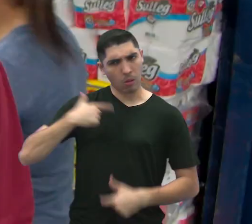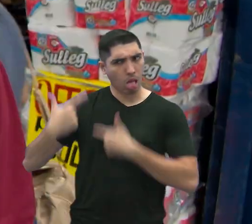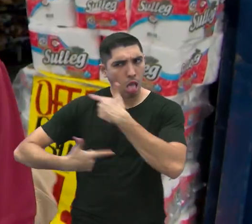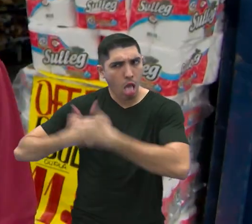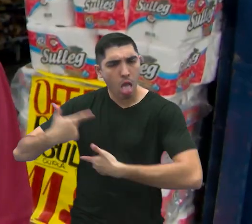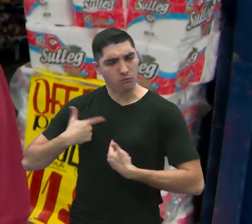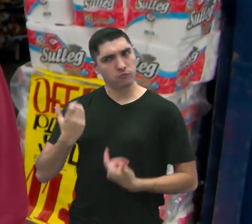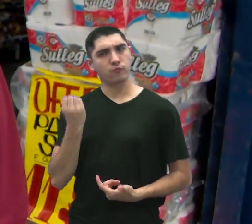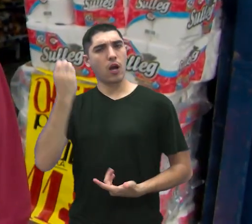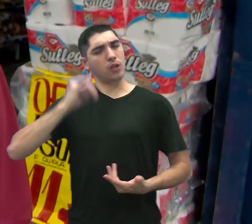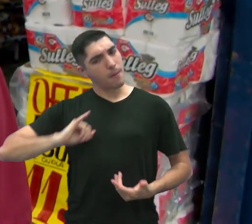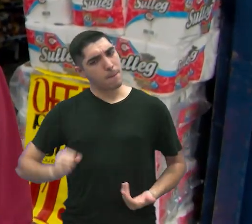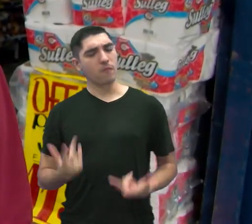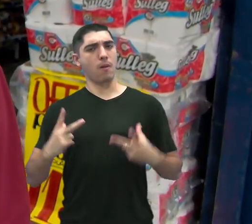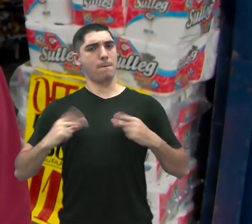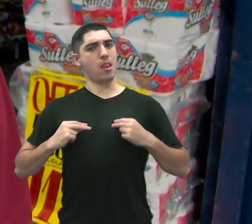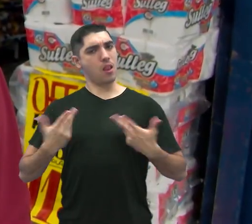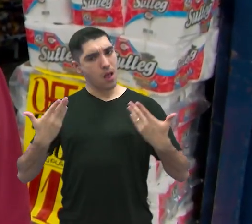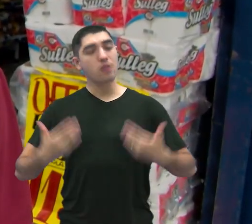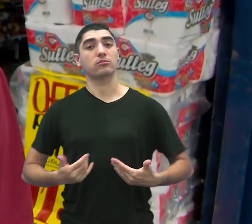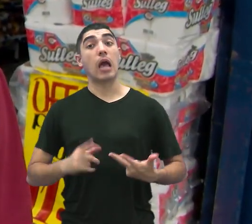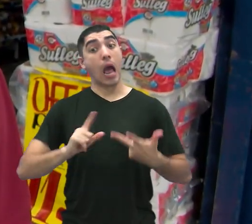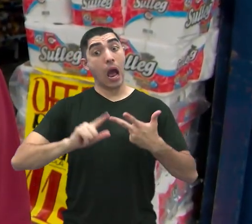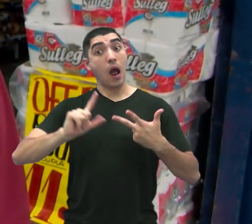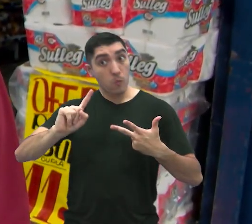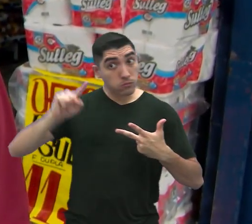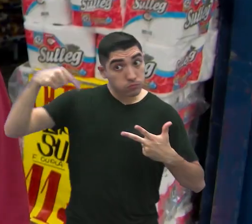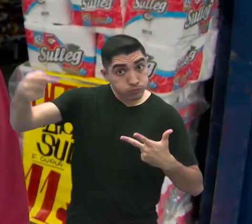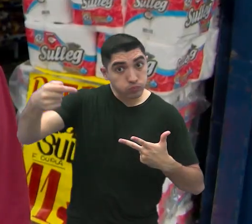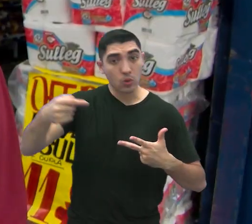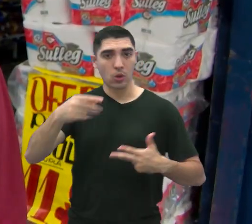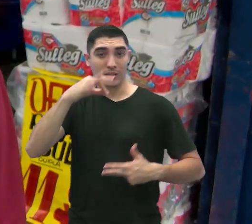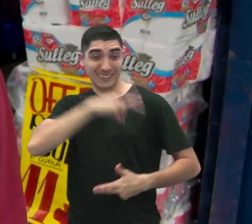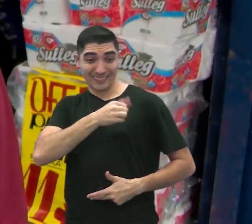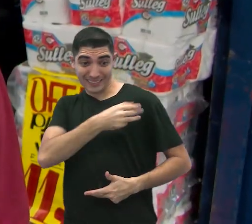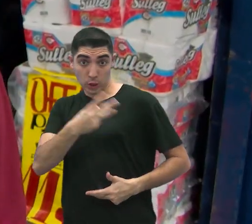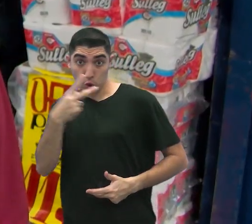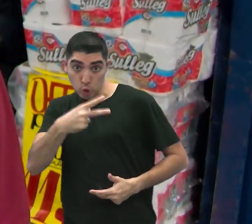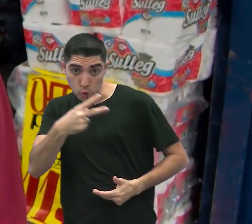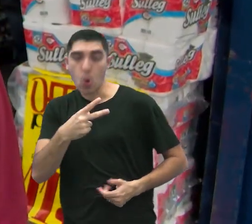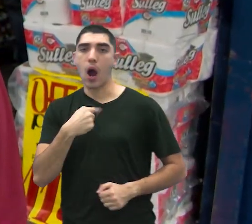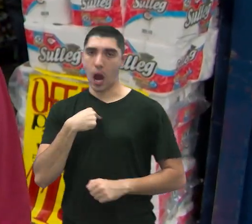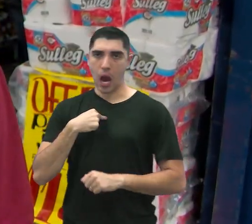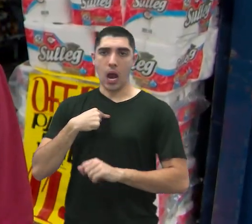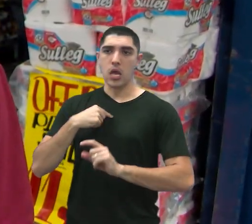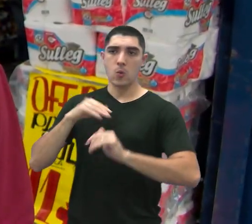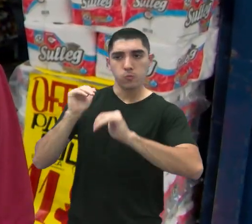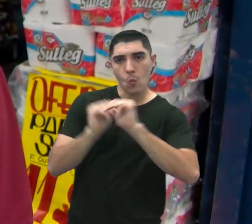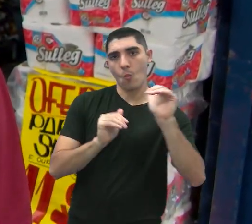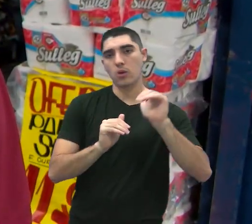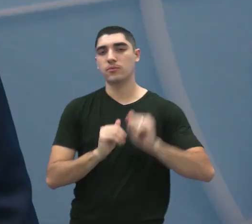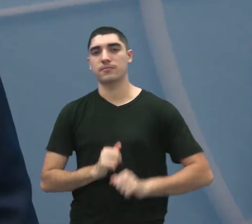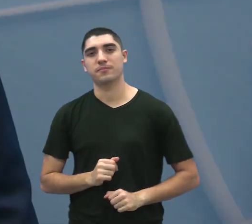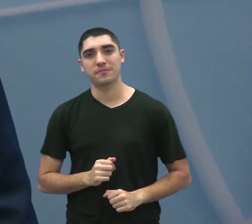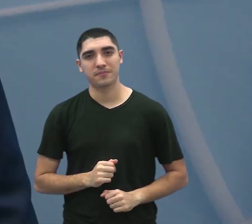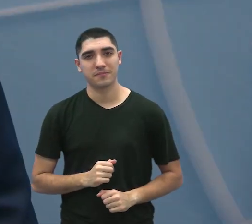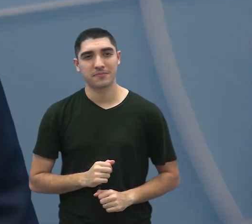muito. Quando vai chegando próximo, aí eu faço um planejamento. Já dá para ter uma base que eu vou fazer com dinheiro,